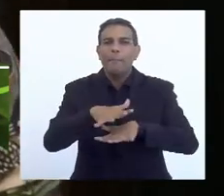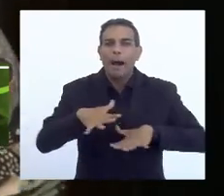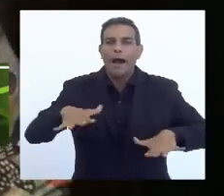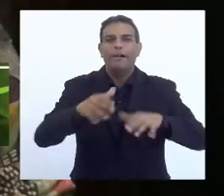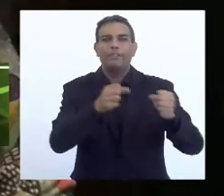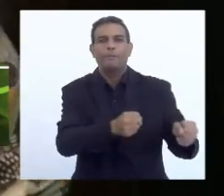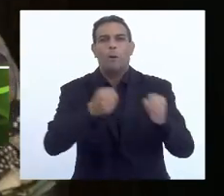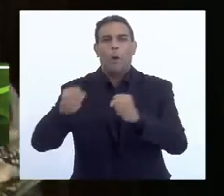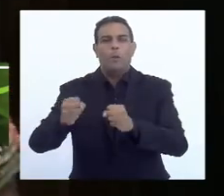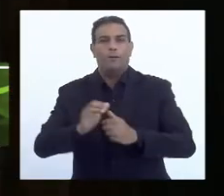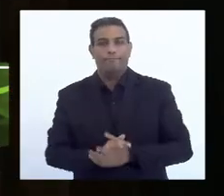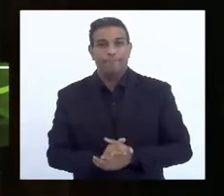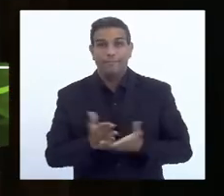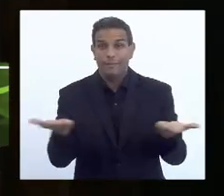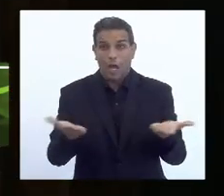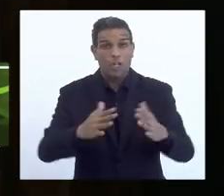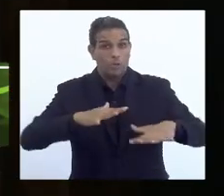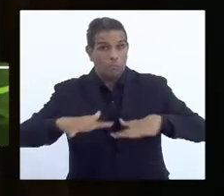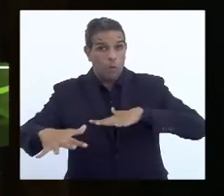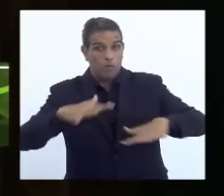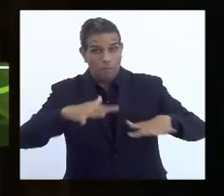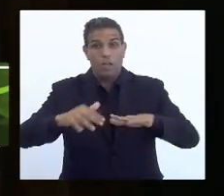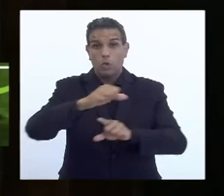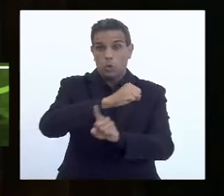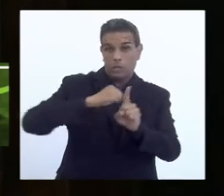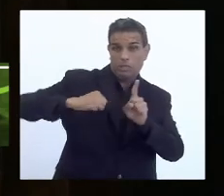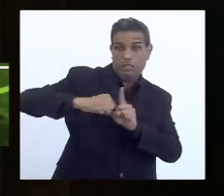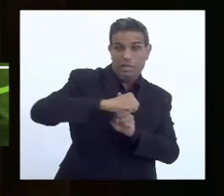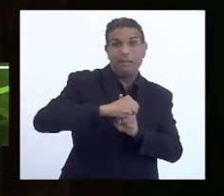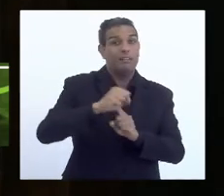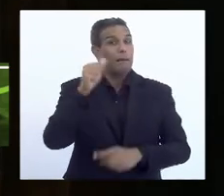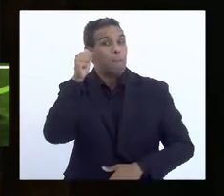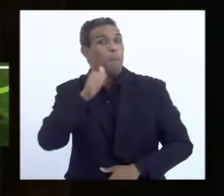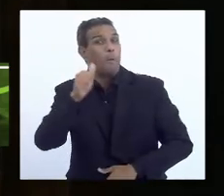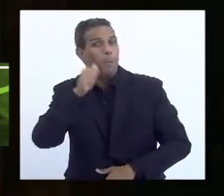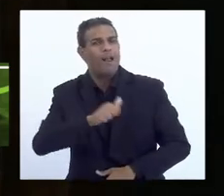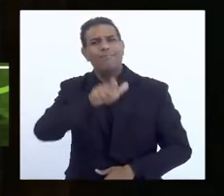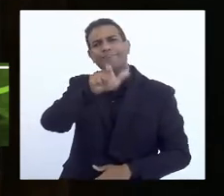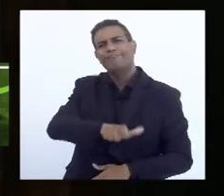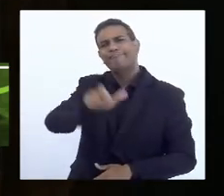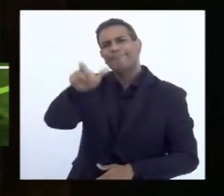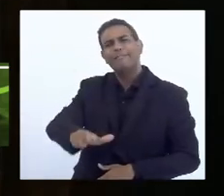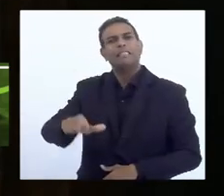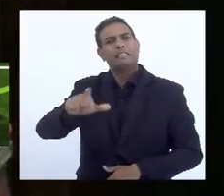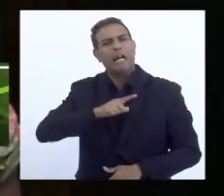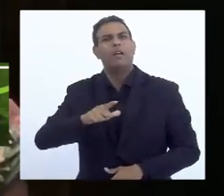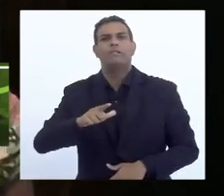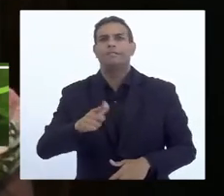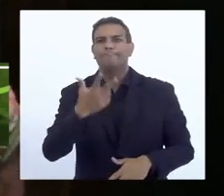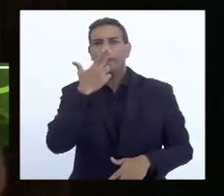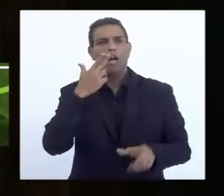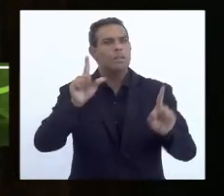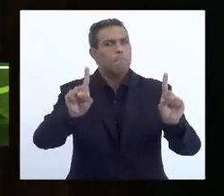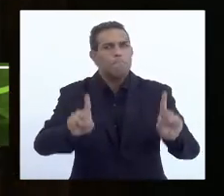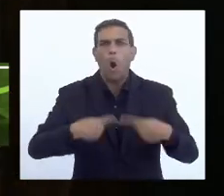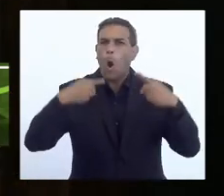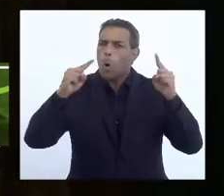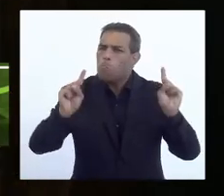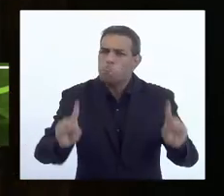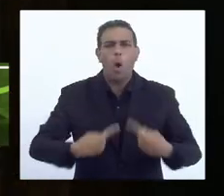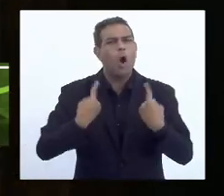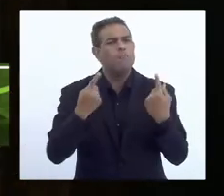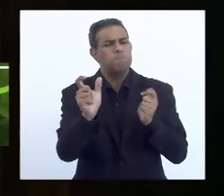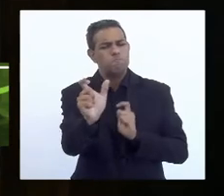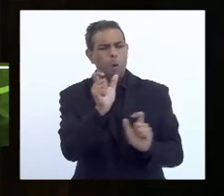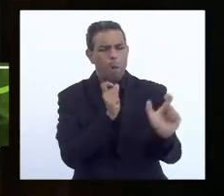poder nos movimentos sociais, que essas mulheres sofrem com ataques diários, é que,